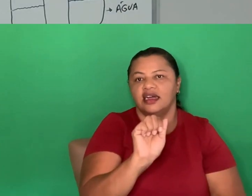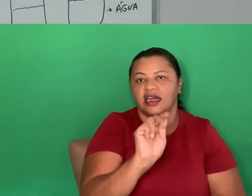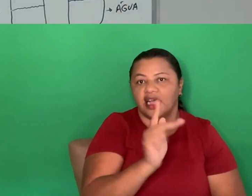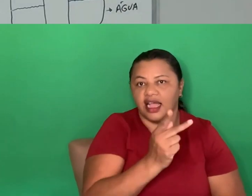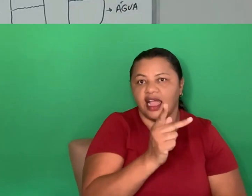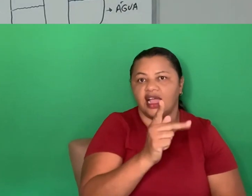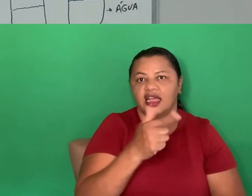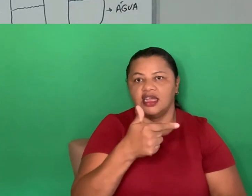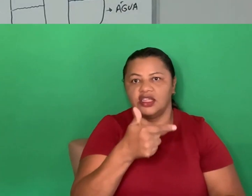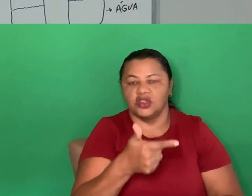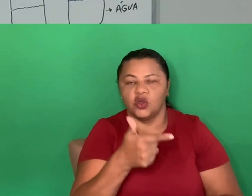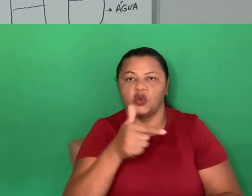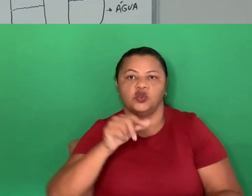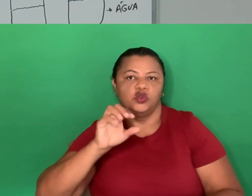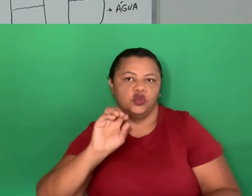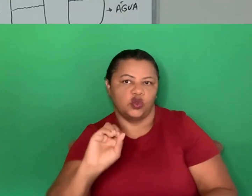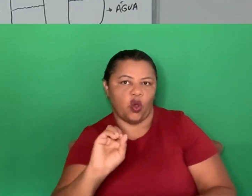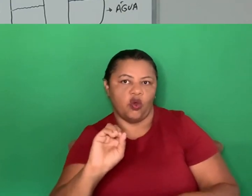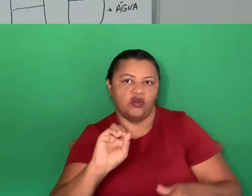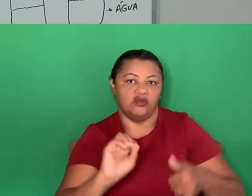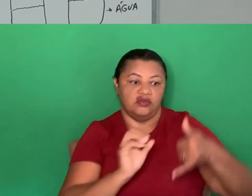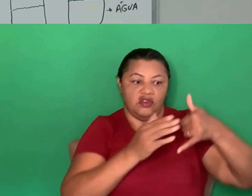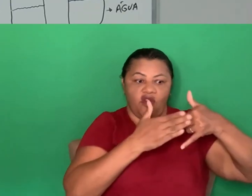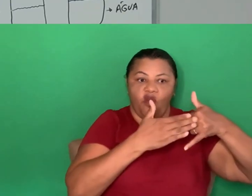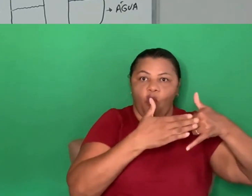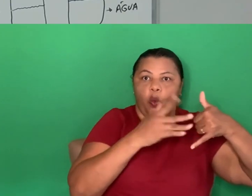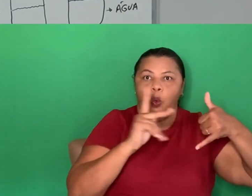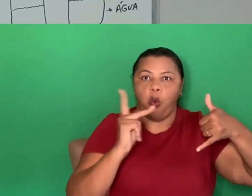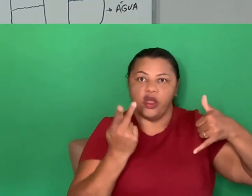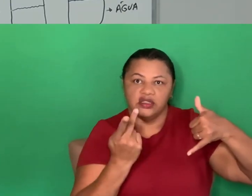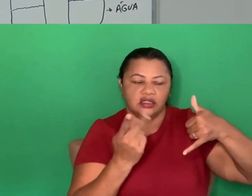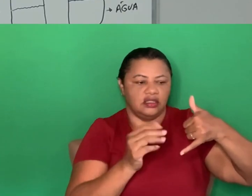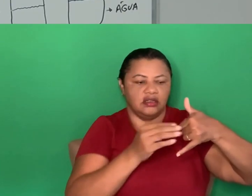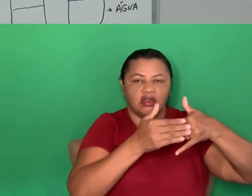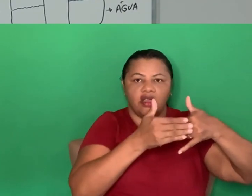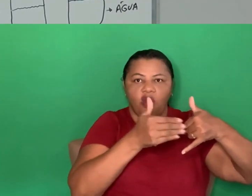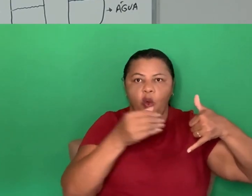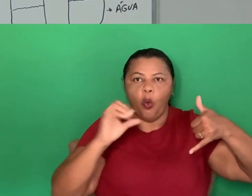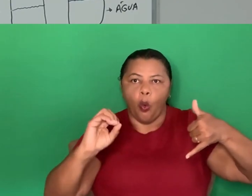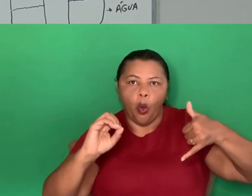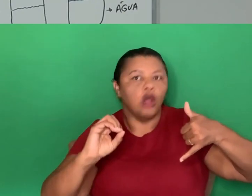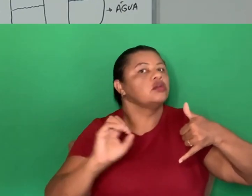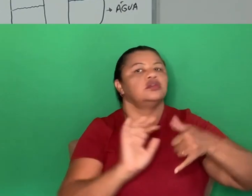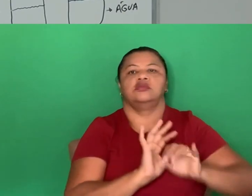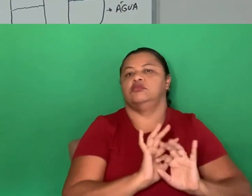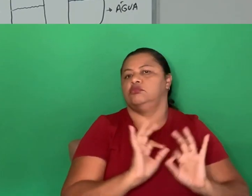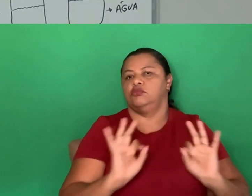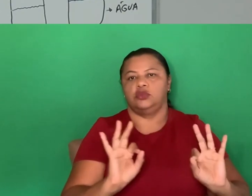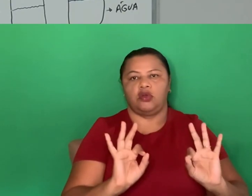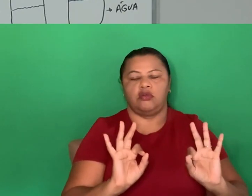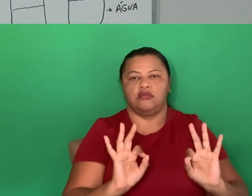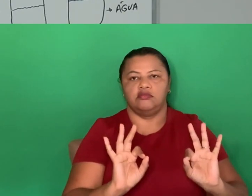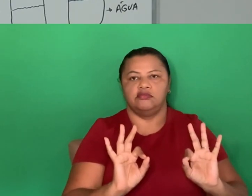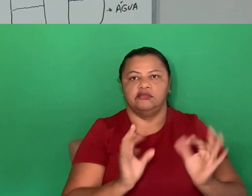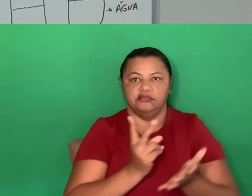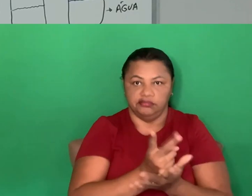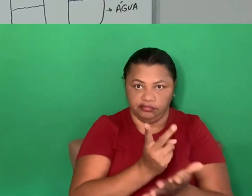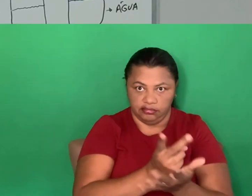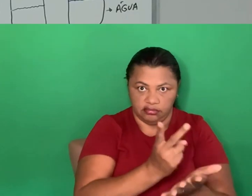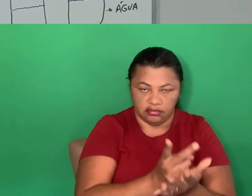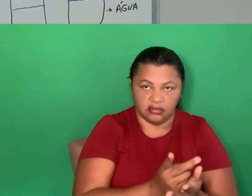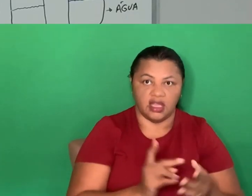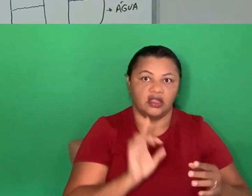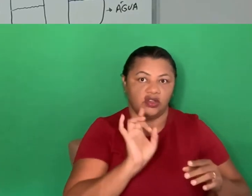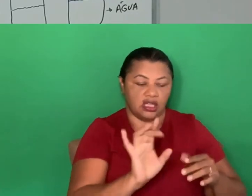nós temos somente os elementos hidrogênio e oxigênio e numa proporção química e ponderal